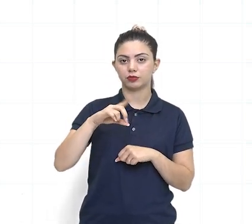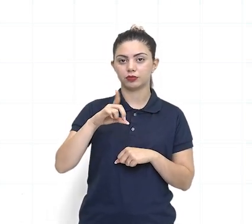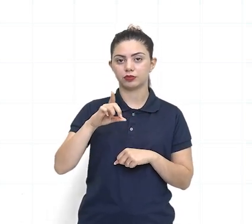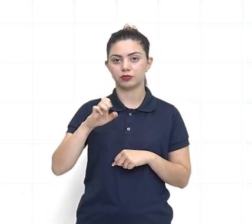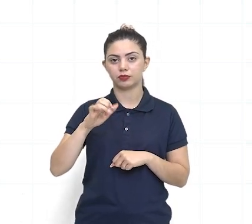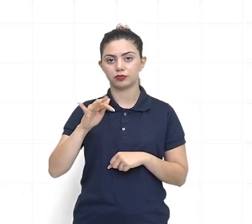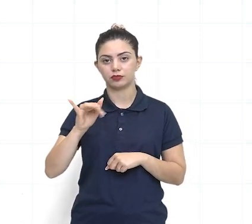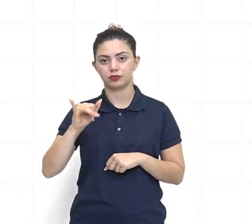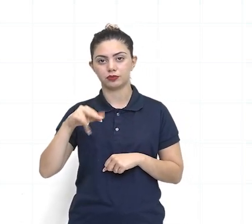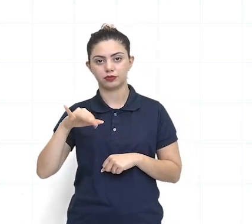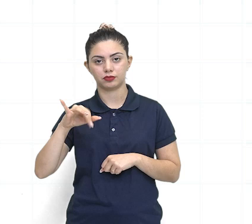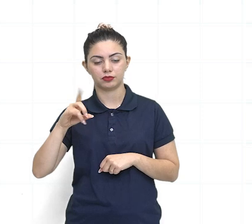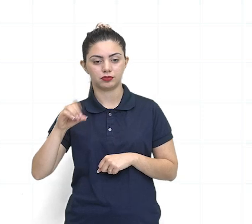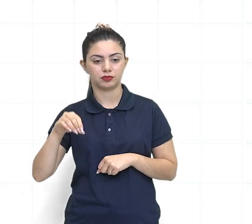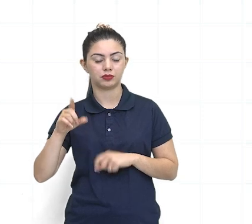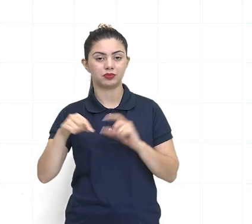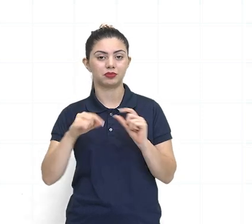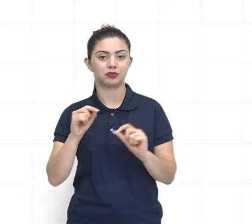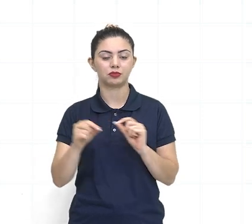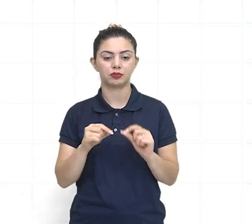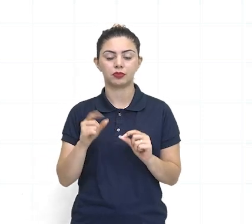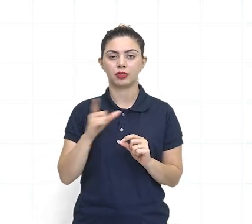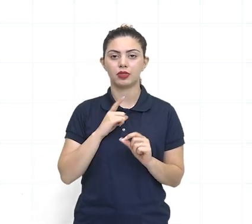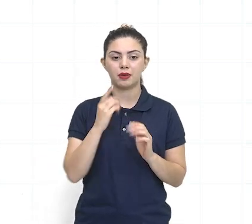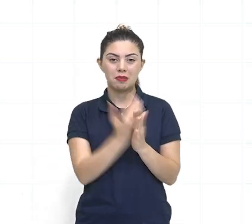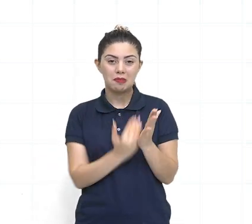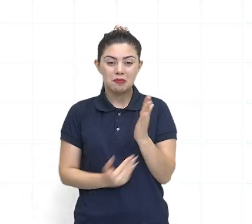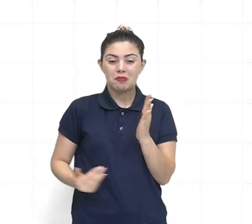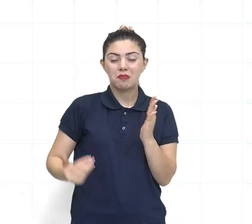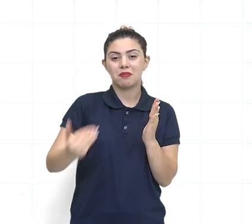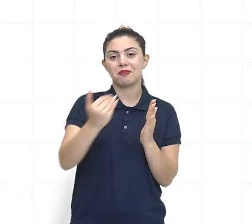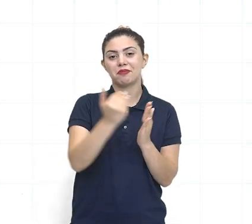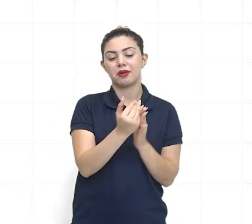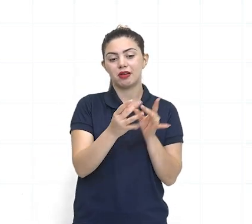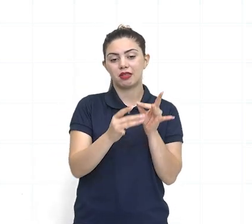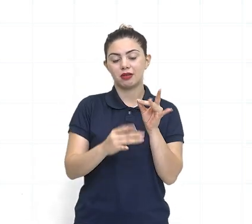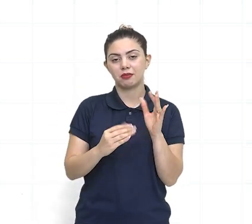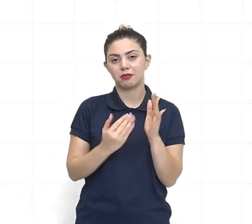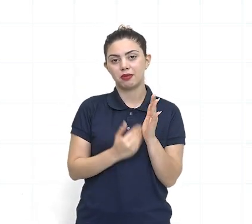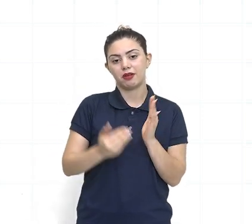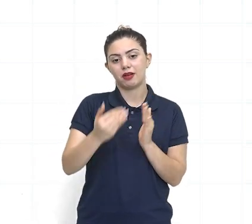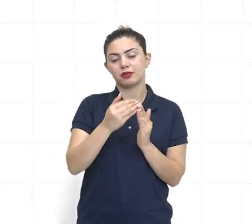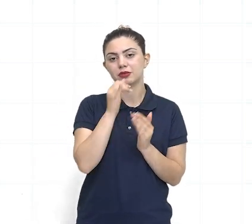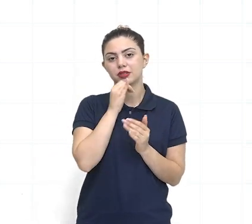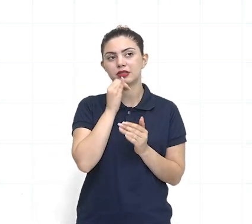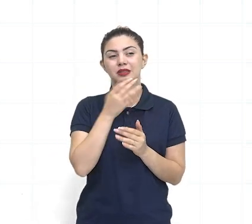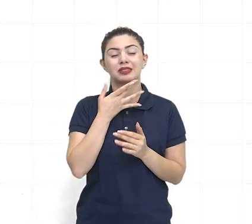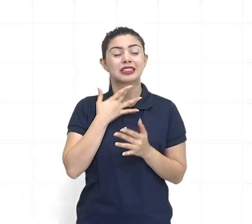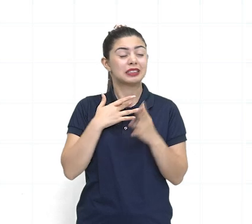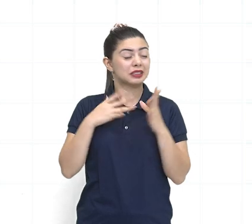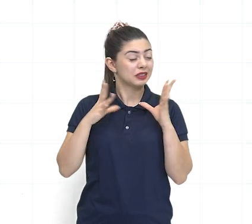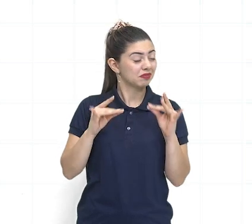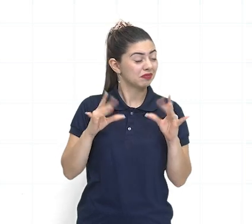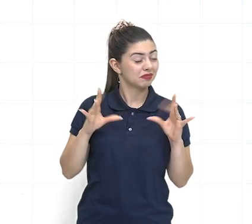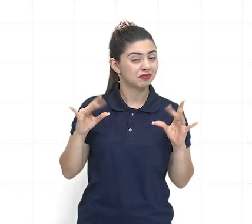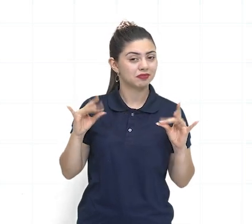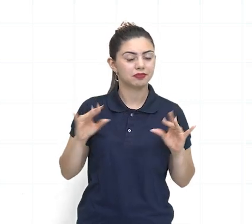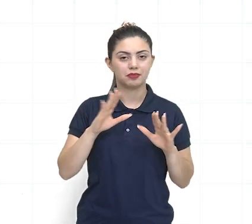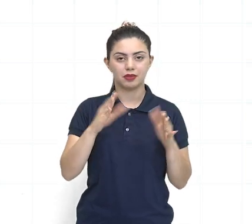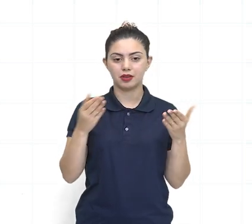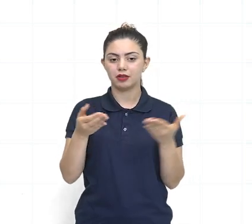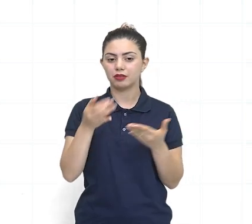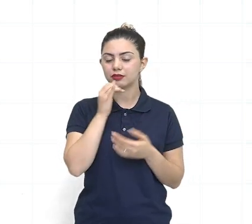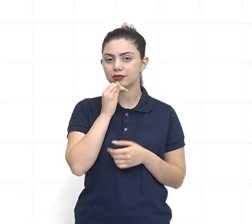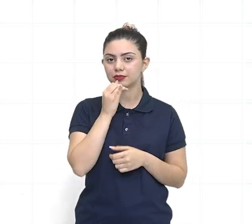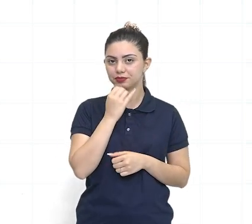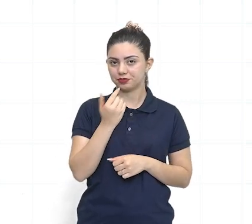grande intensidade da sede que o emissor da frase sente. Vamos ver um outro exemplo de artigo, do